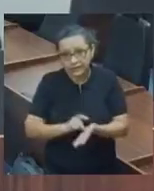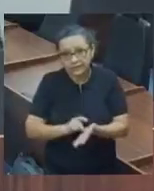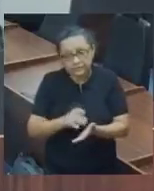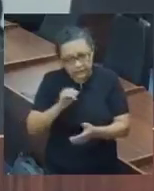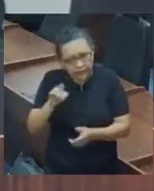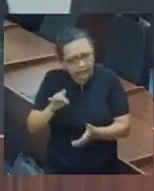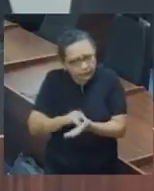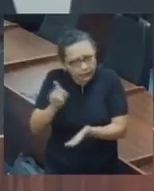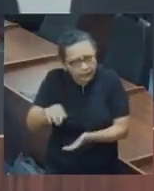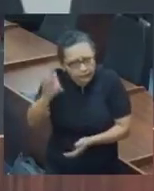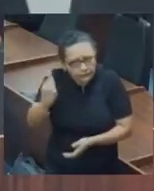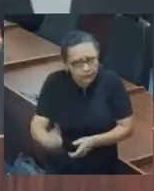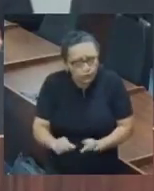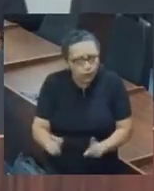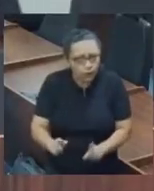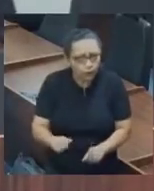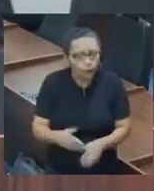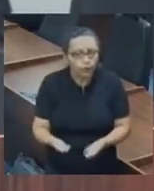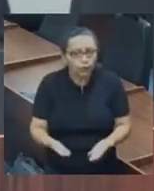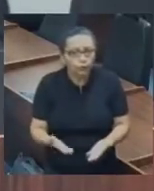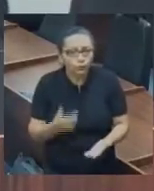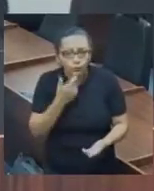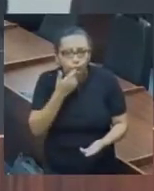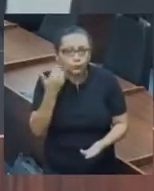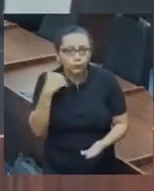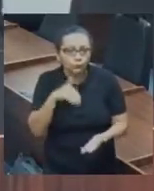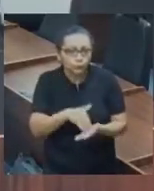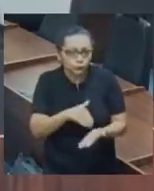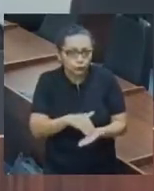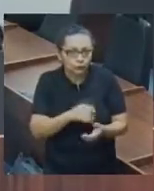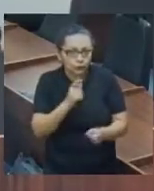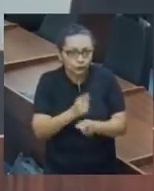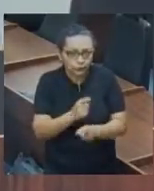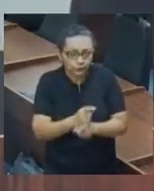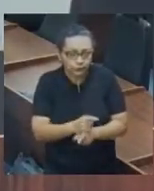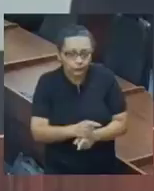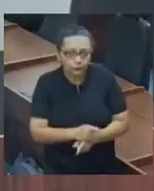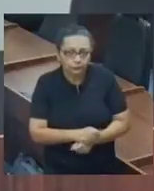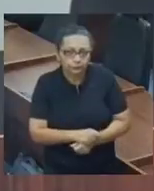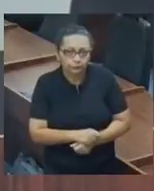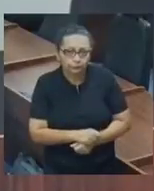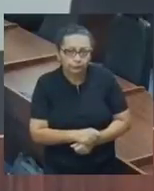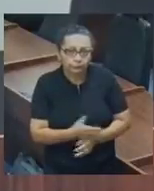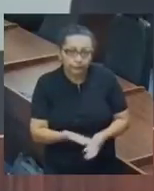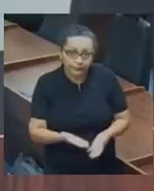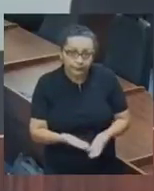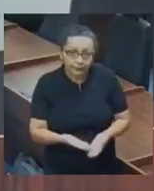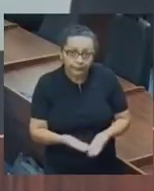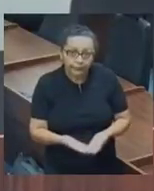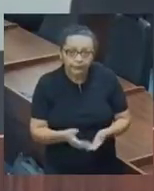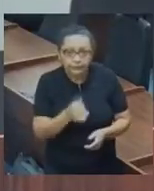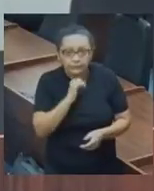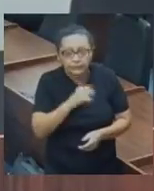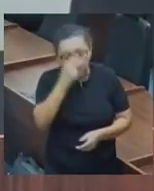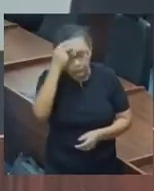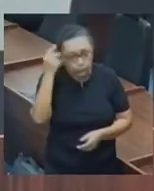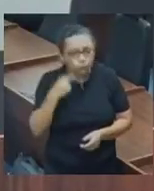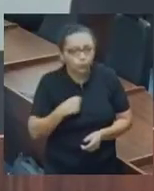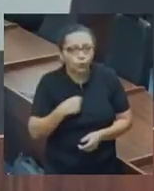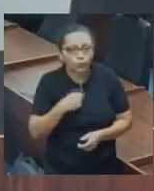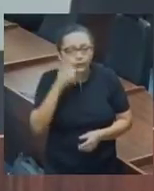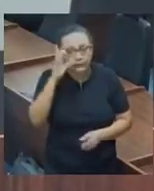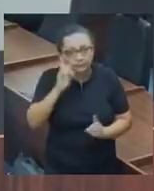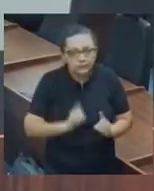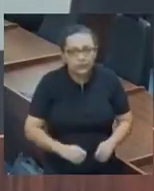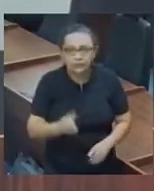não mencionei no nosso último encontro há há há o caso das pessoas com visão monocular com